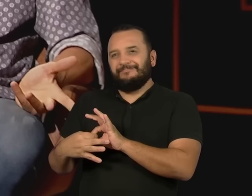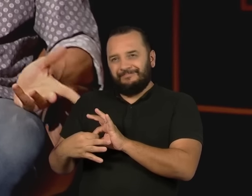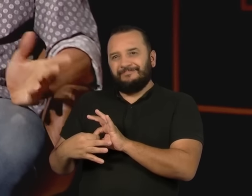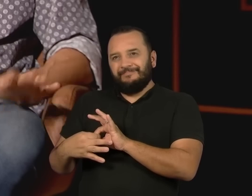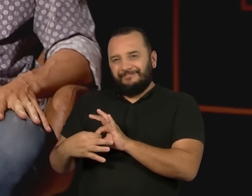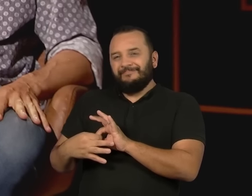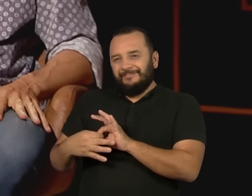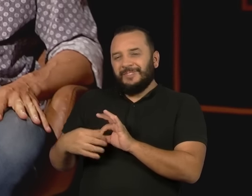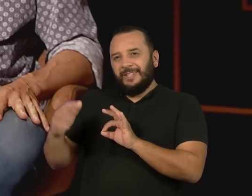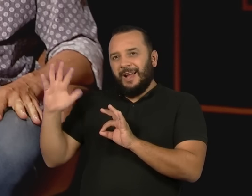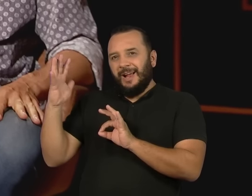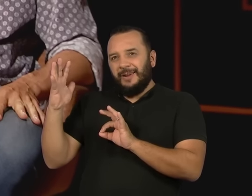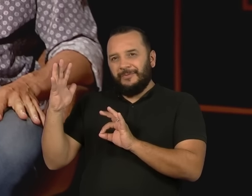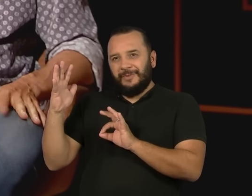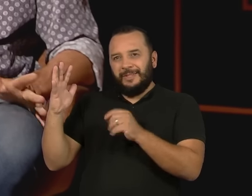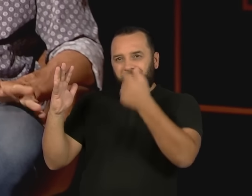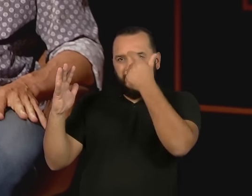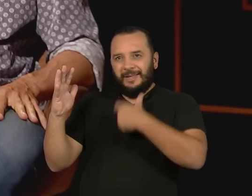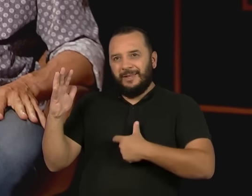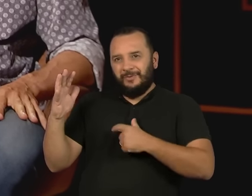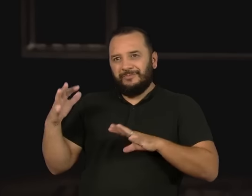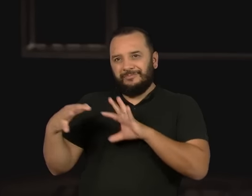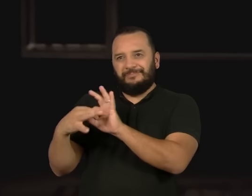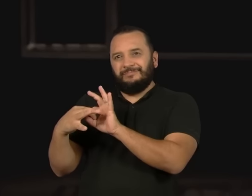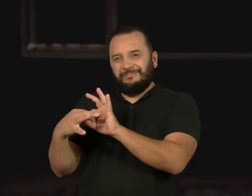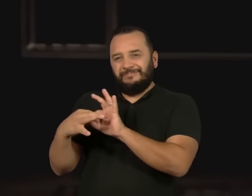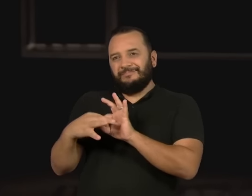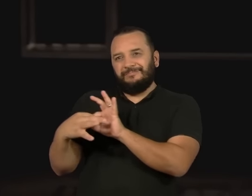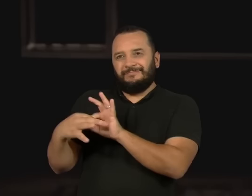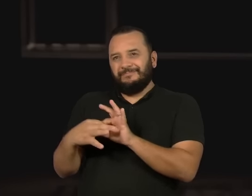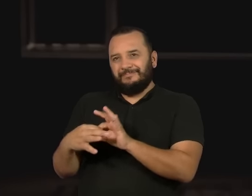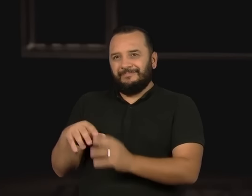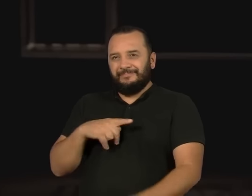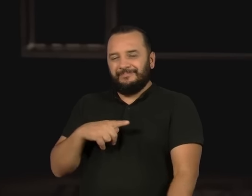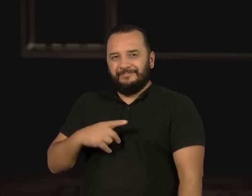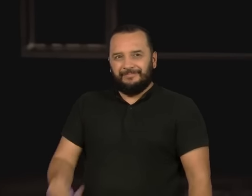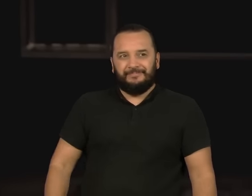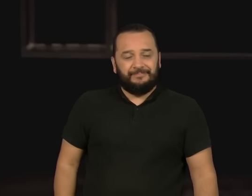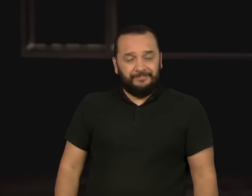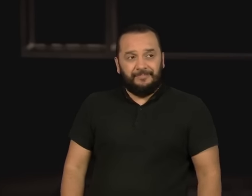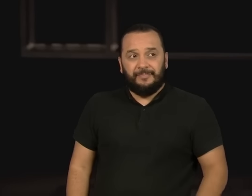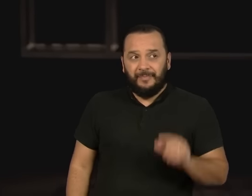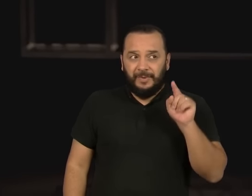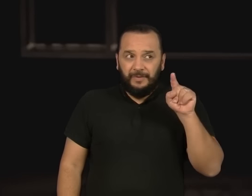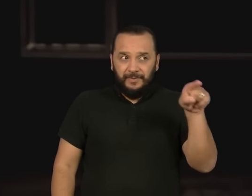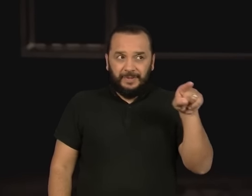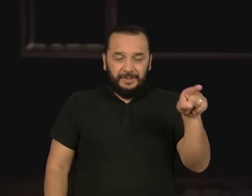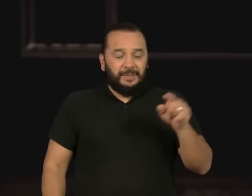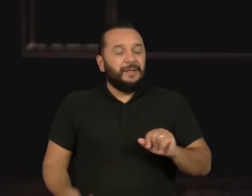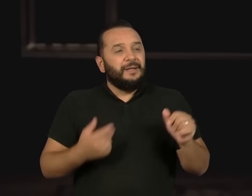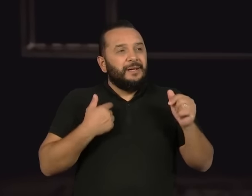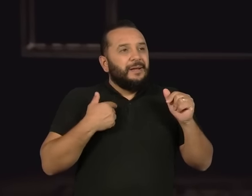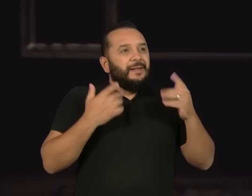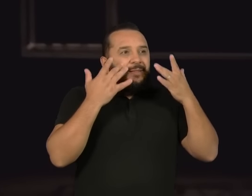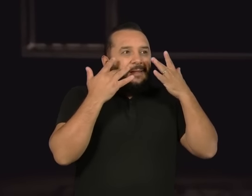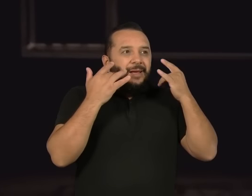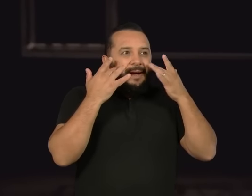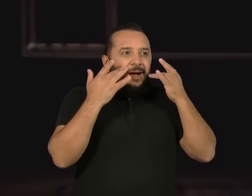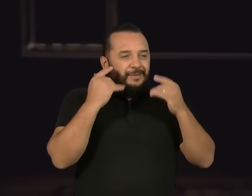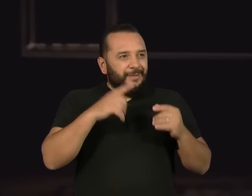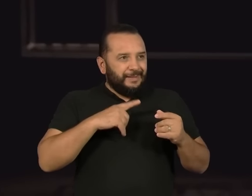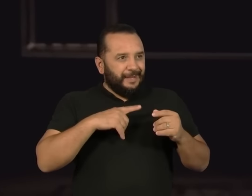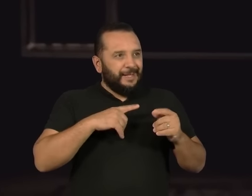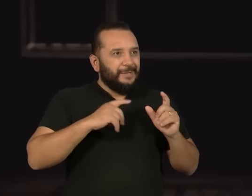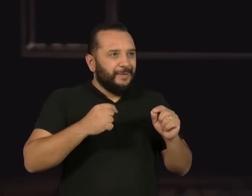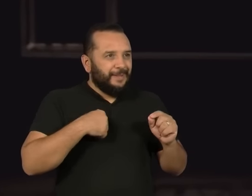nós enquanto parte disso tudo, né? Perfeito, Matheus. Matheus, e nesse espetáculo você tem um trabalho corporal e de mímica que